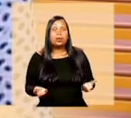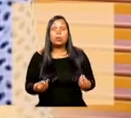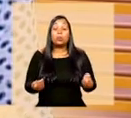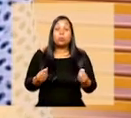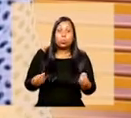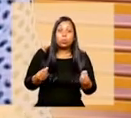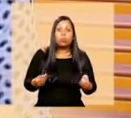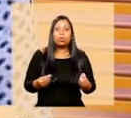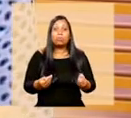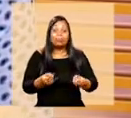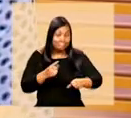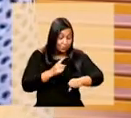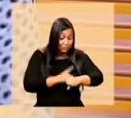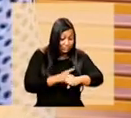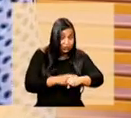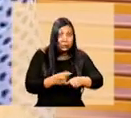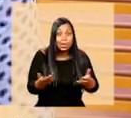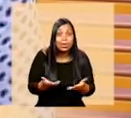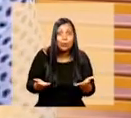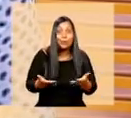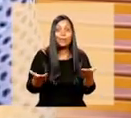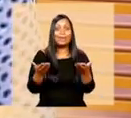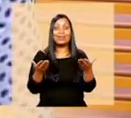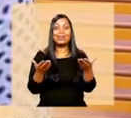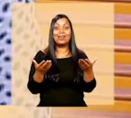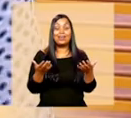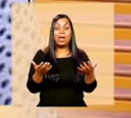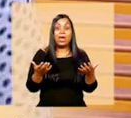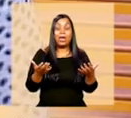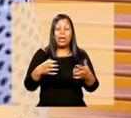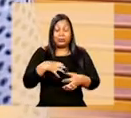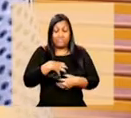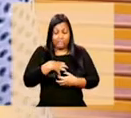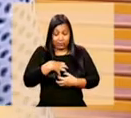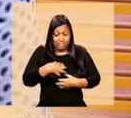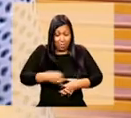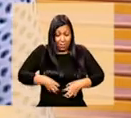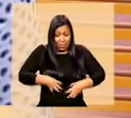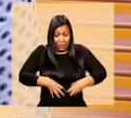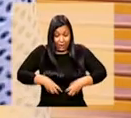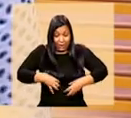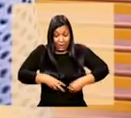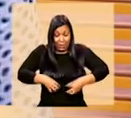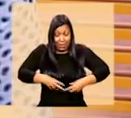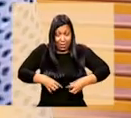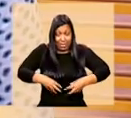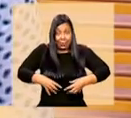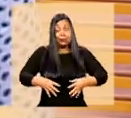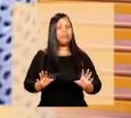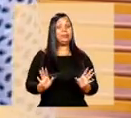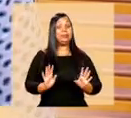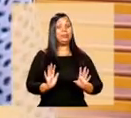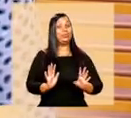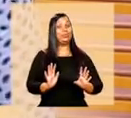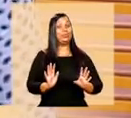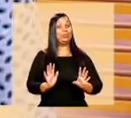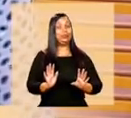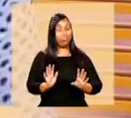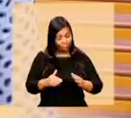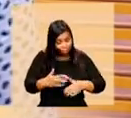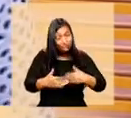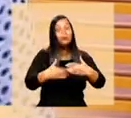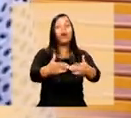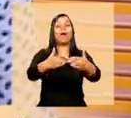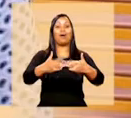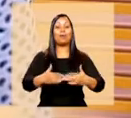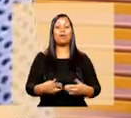Deus, vai ser agora. Aí, você sente aquele frio na barriga e você fala, não, tem que